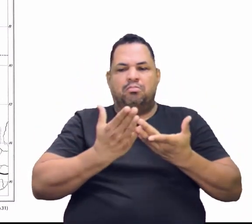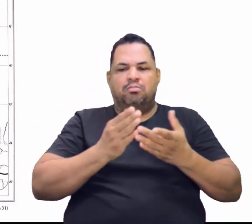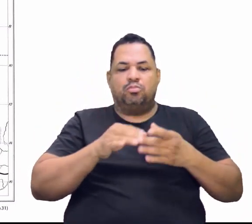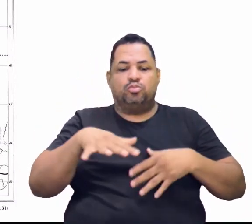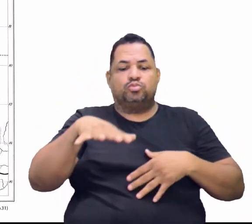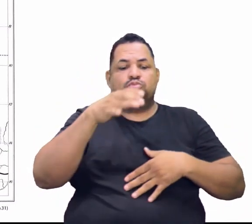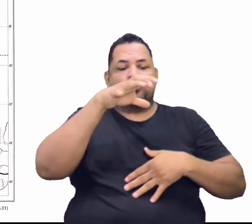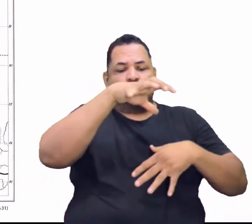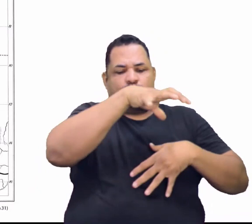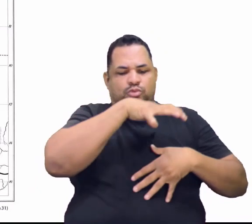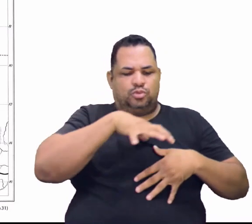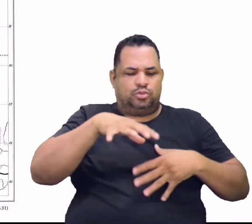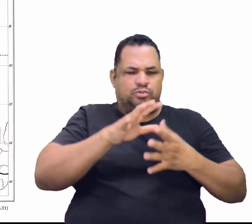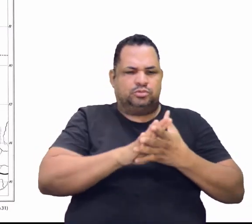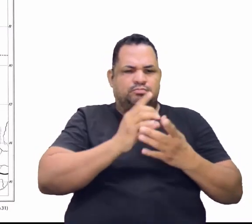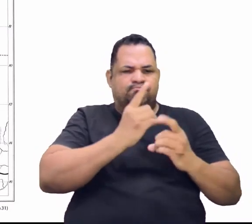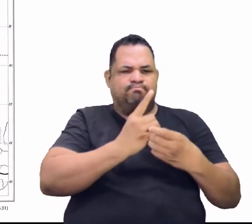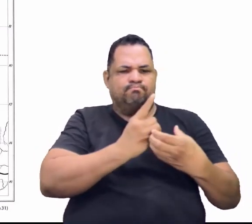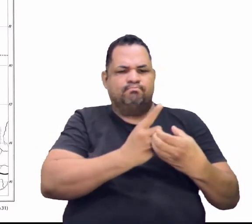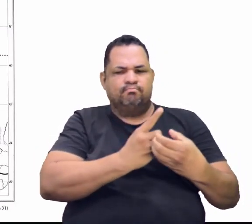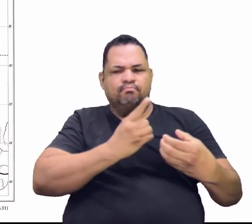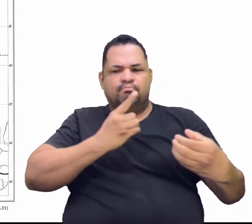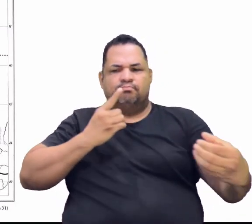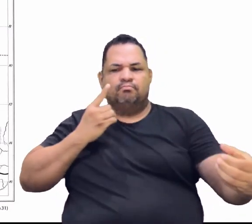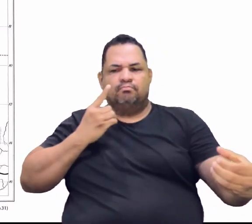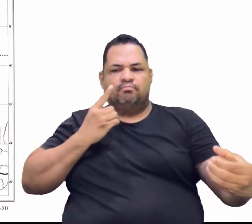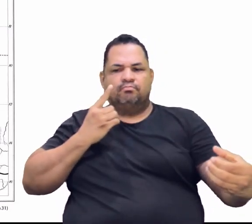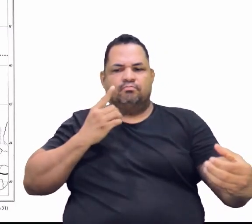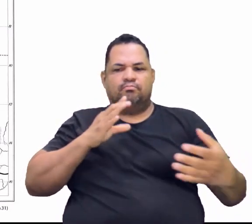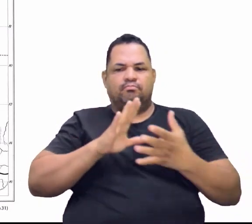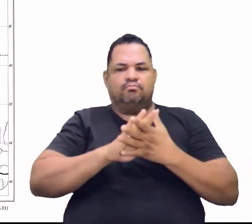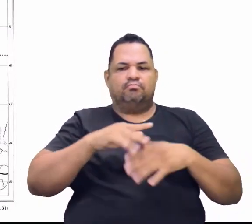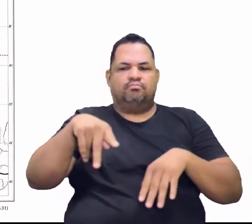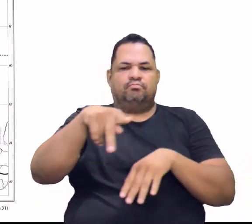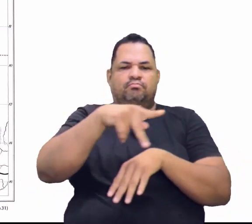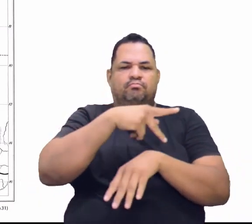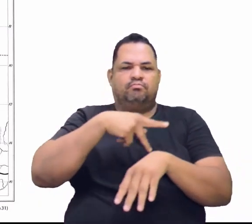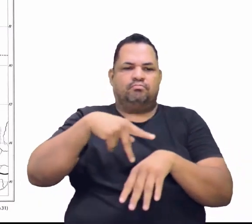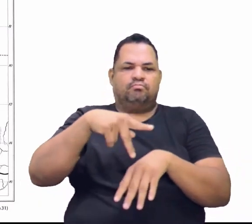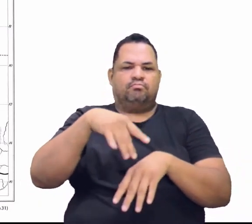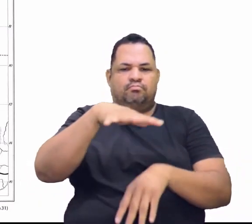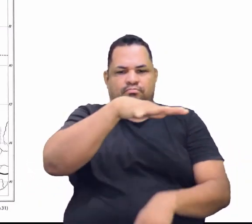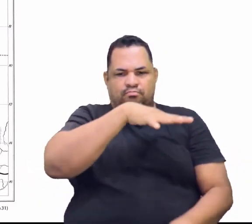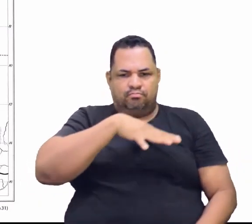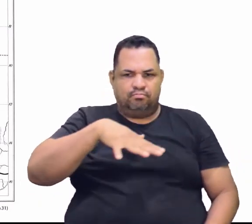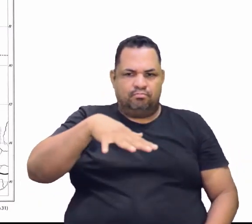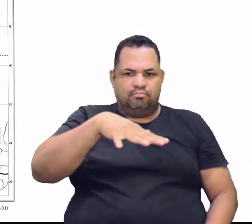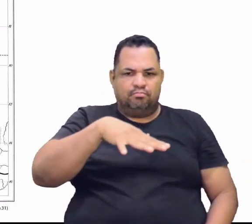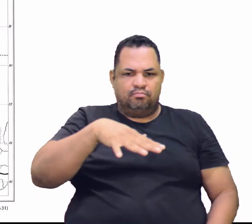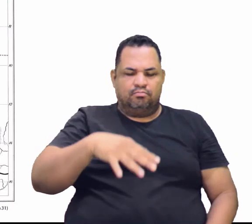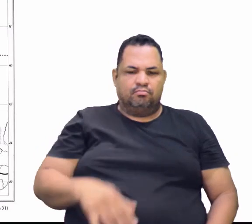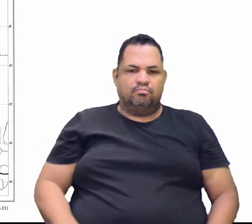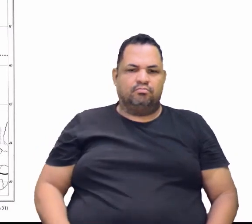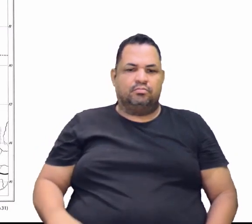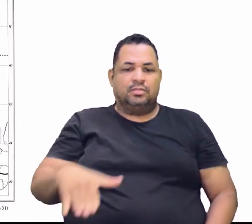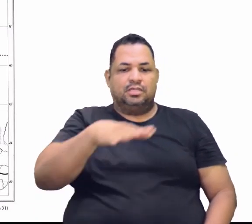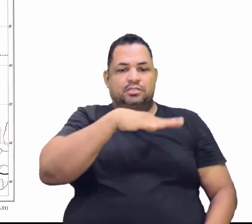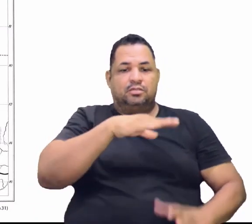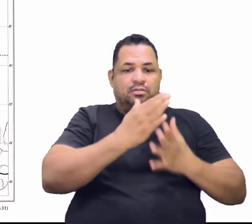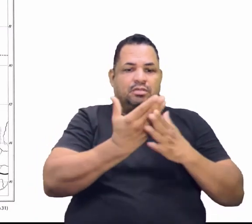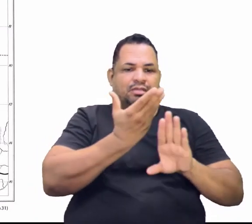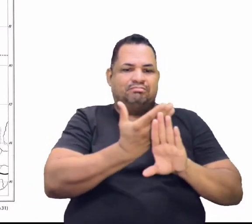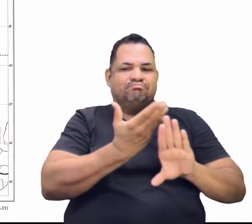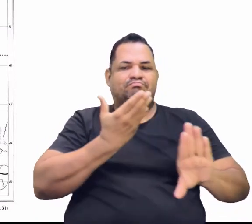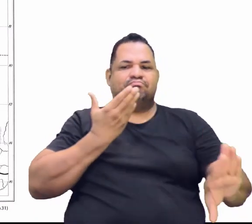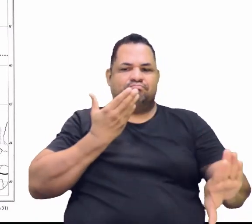civilização nos confins mais isolados do país. Essa